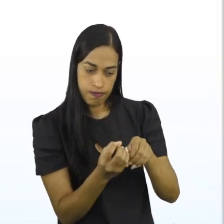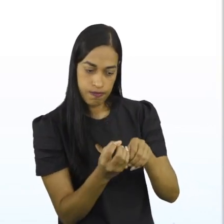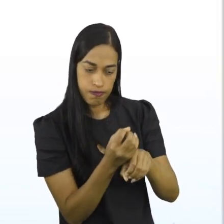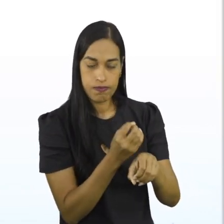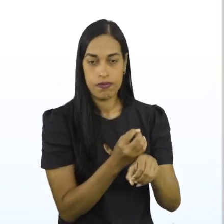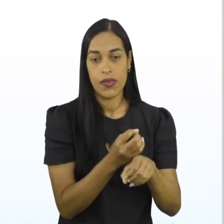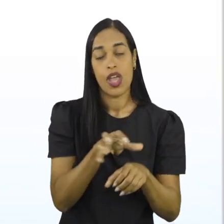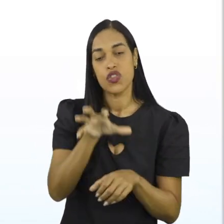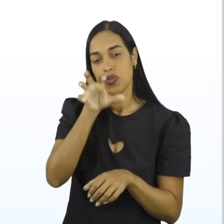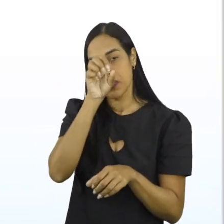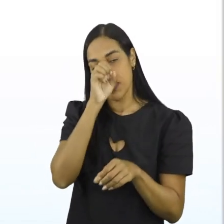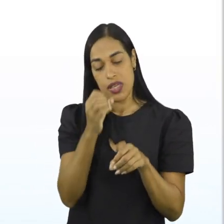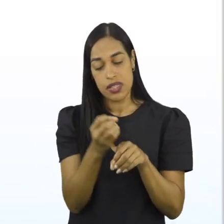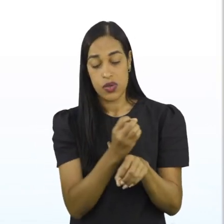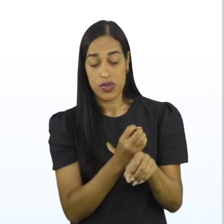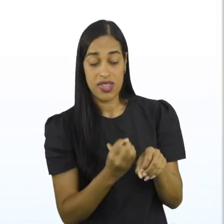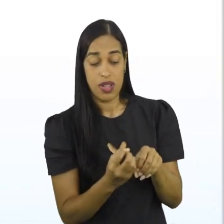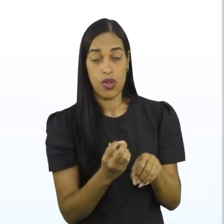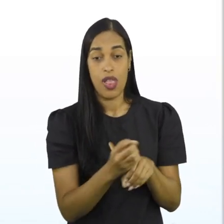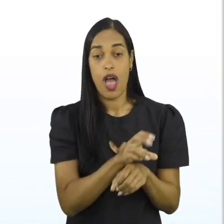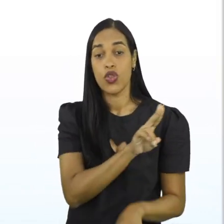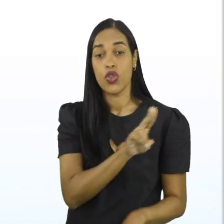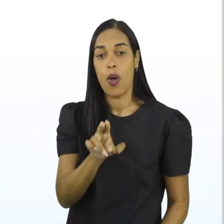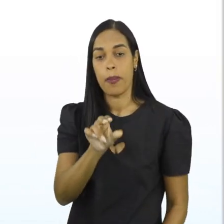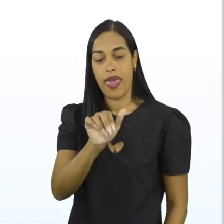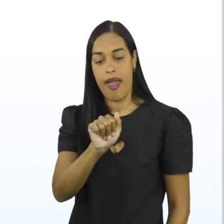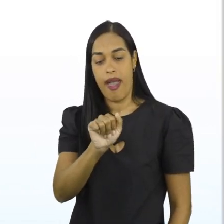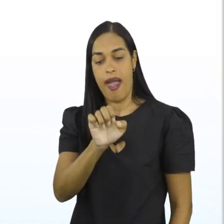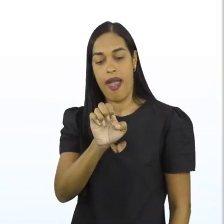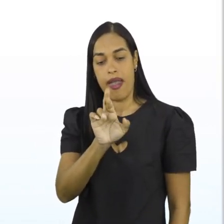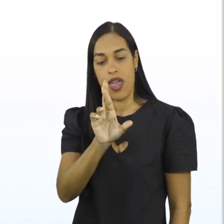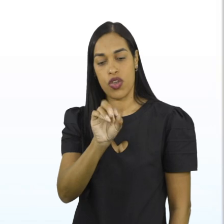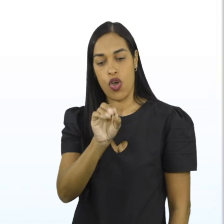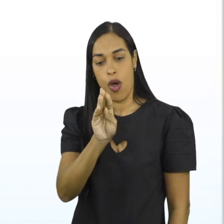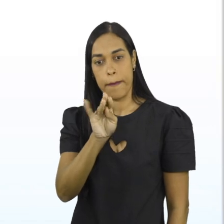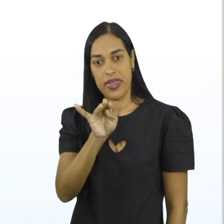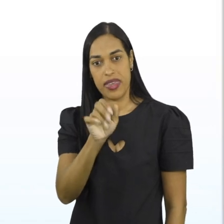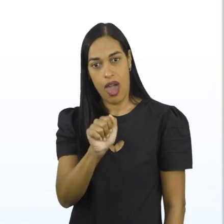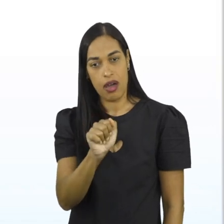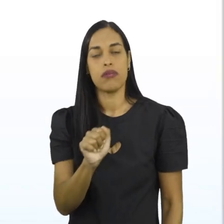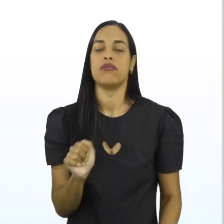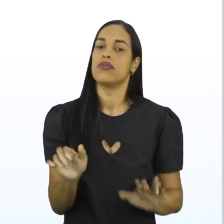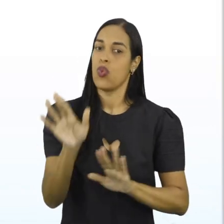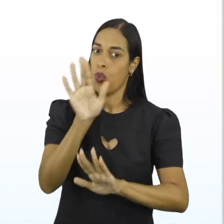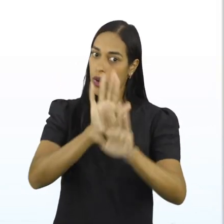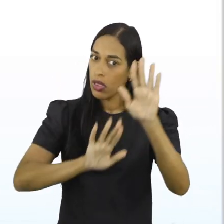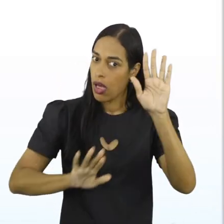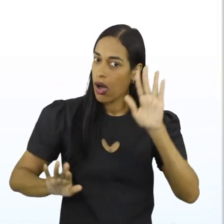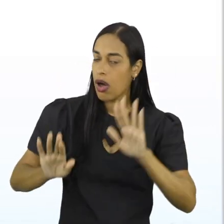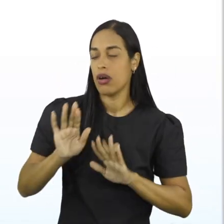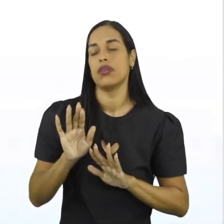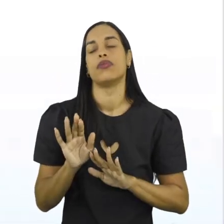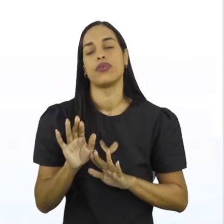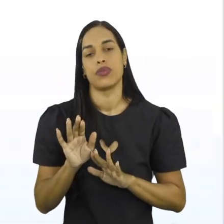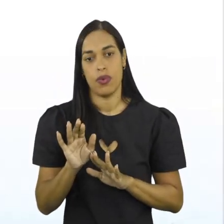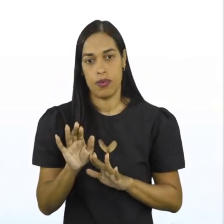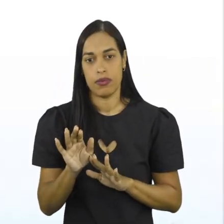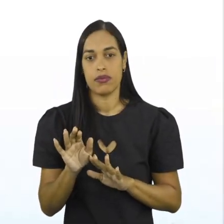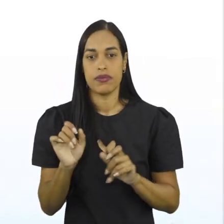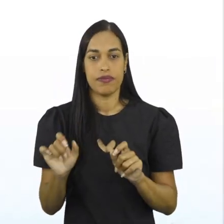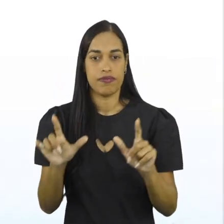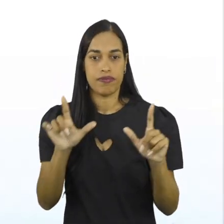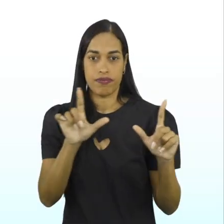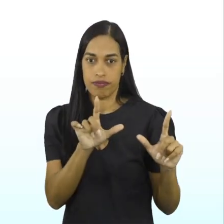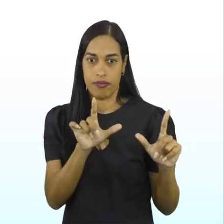Olhe, respiração celular aeróbia. Cuidado com isso, tá? Cuidado com isso. Léo, traz para mim